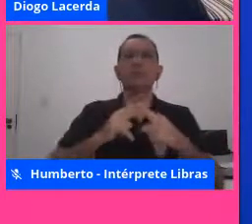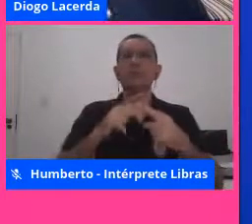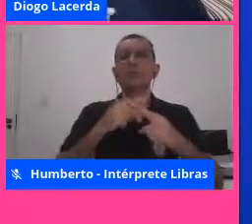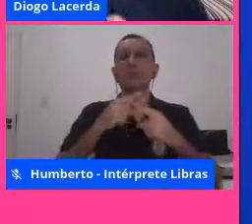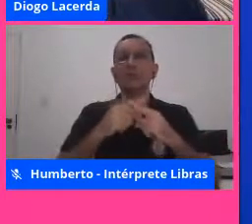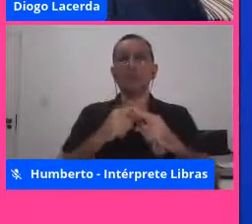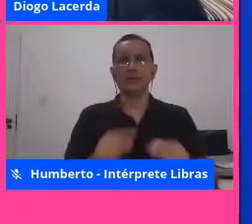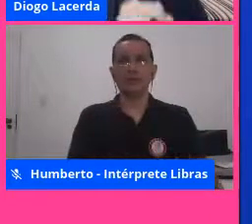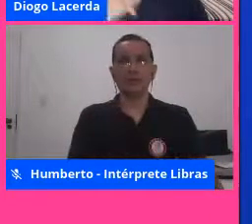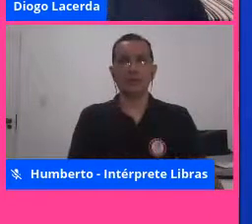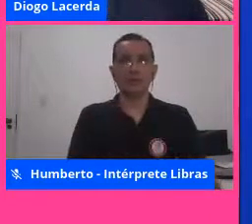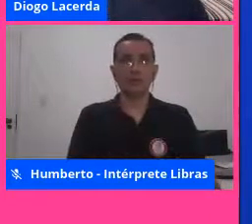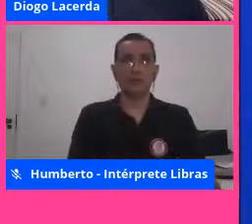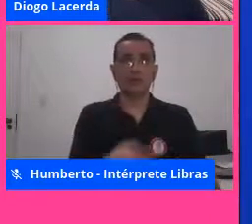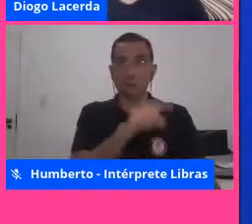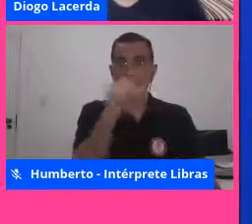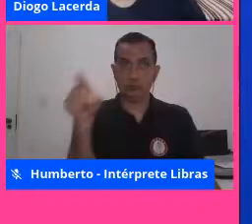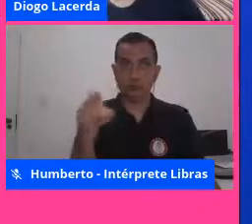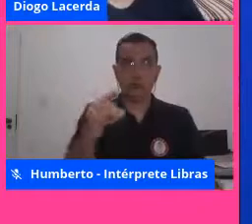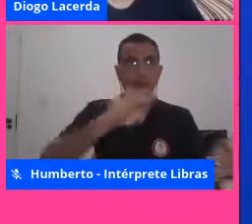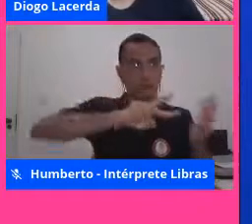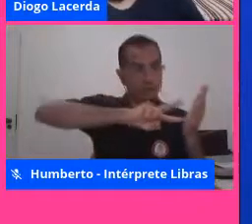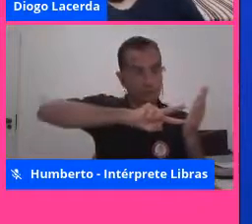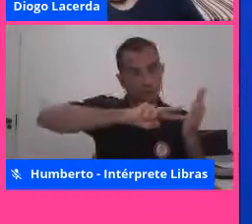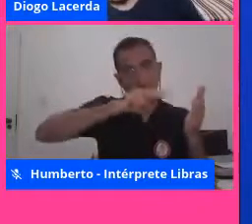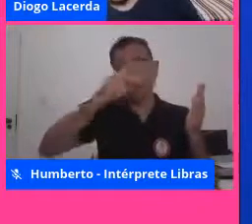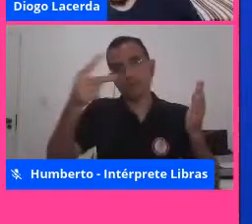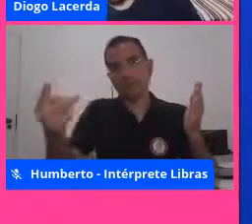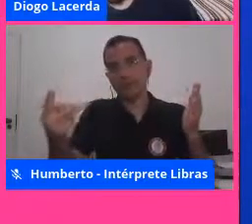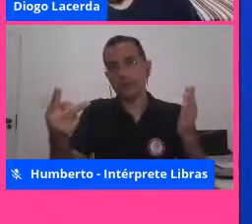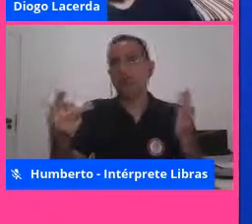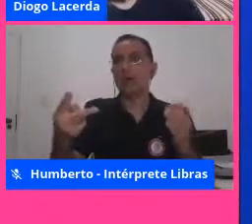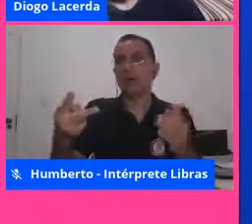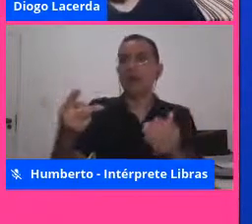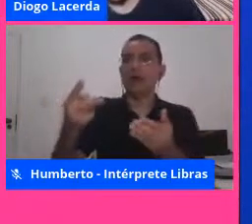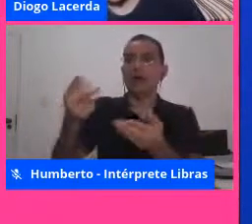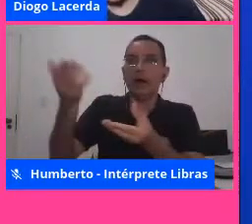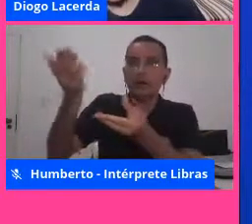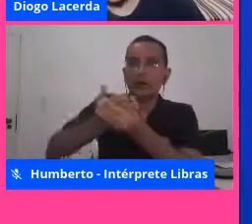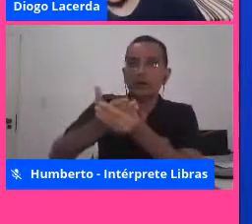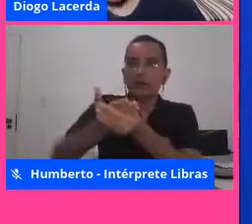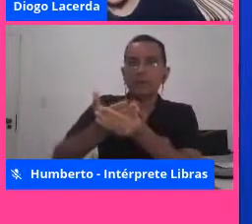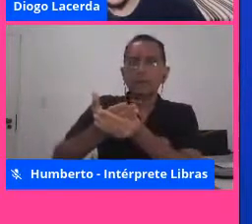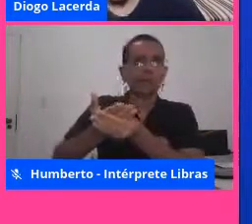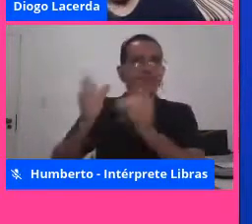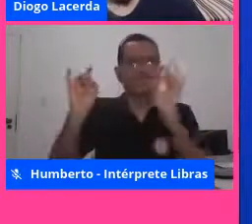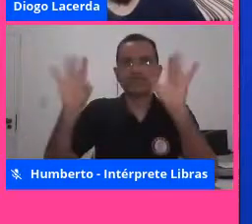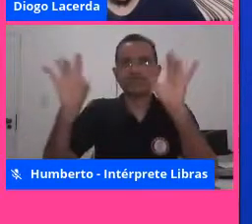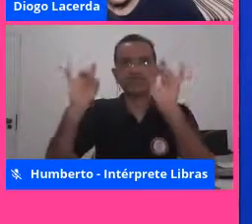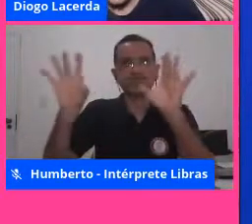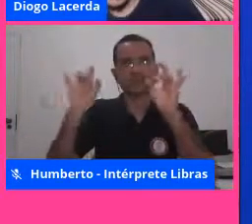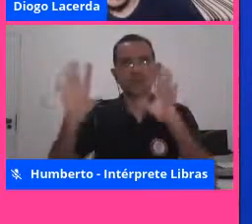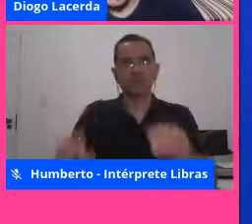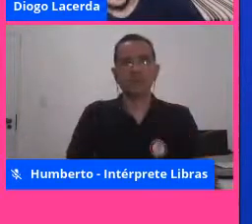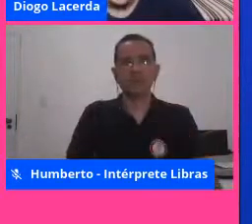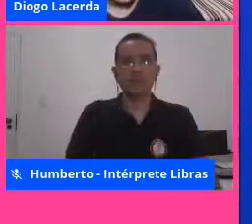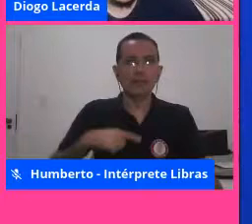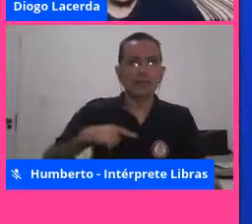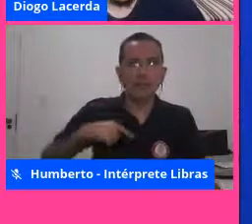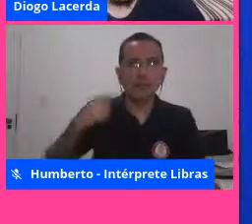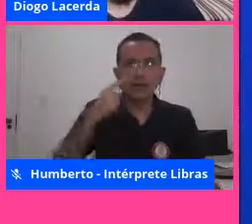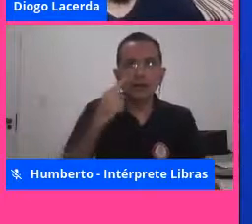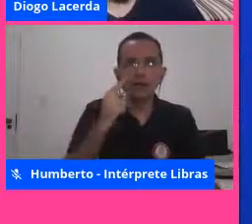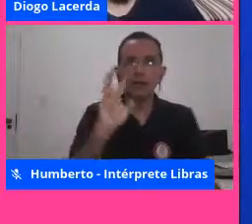para você poder fazer uma exportação com um arquivo de alta qualidade. Tem uma parte aqui que tem escrito resolução,